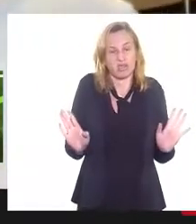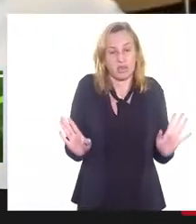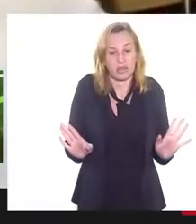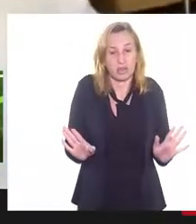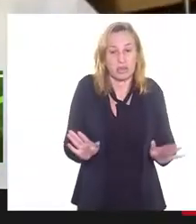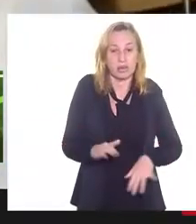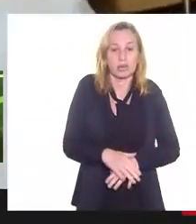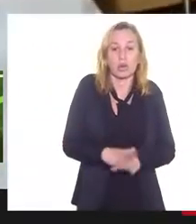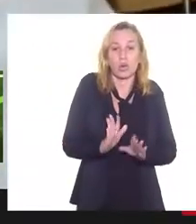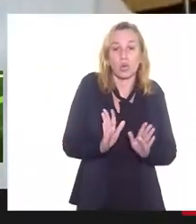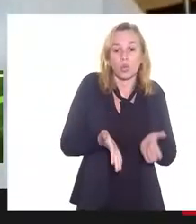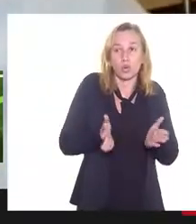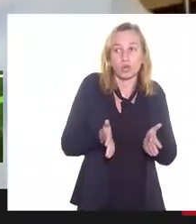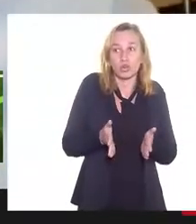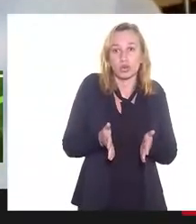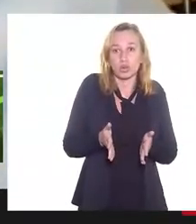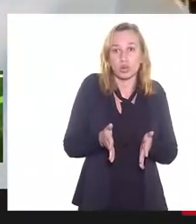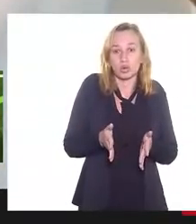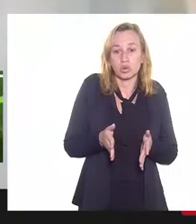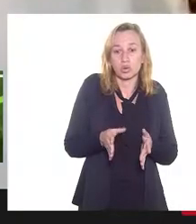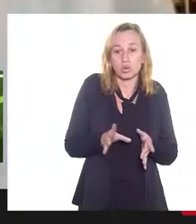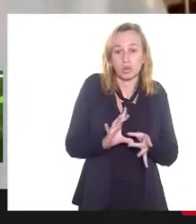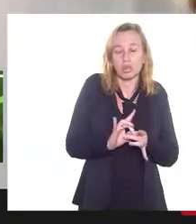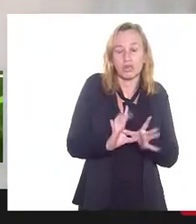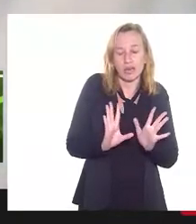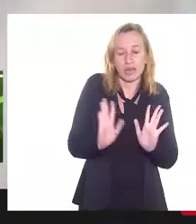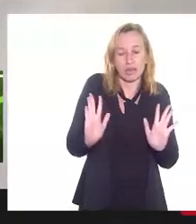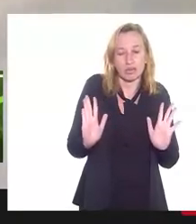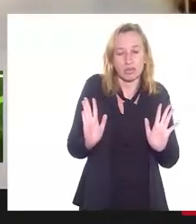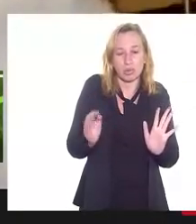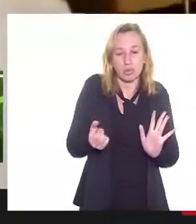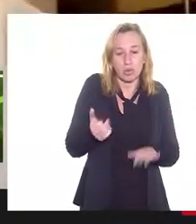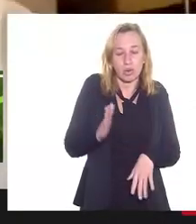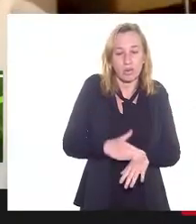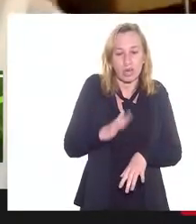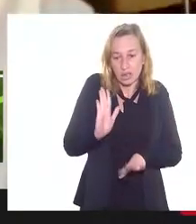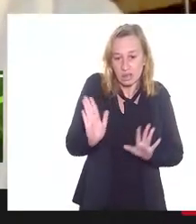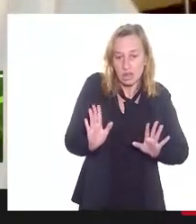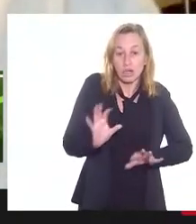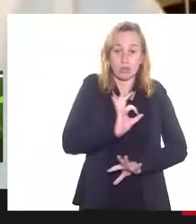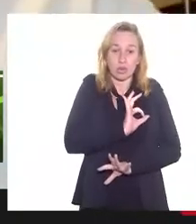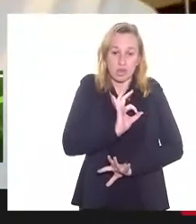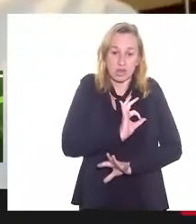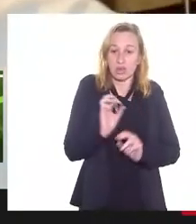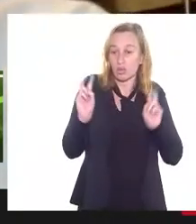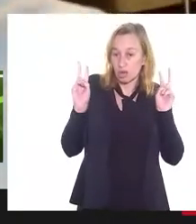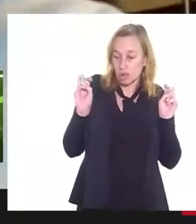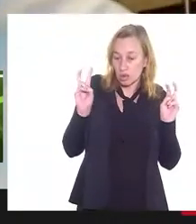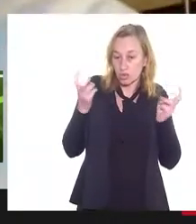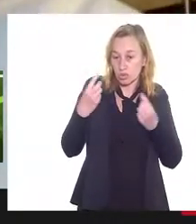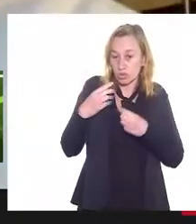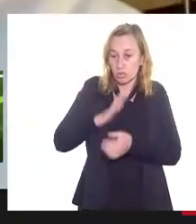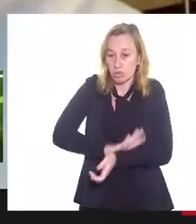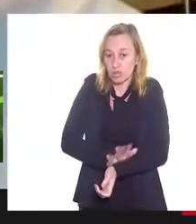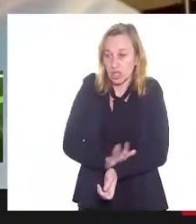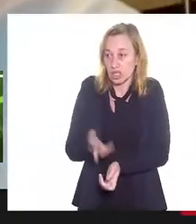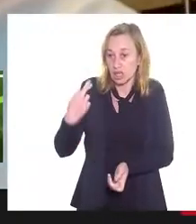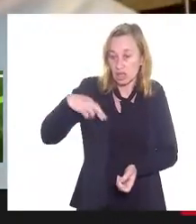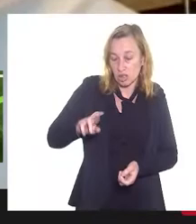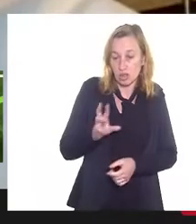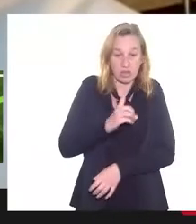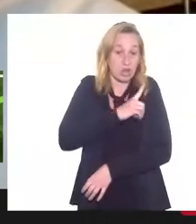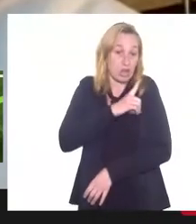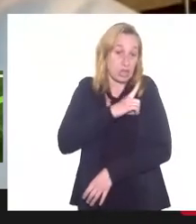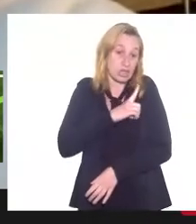até uma razoável boa vontade dos agentes policiais em relação aos casos de intolerância. Daí, a delegacia